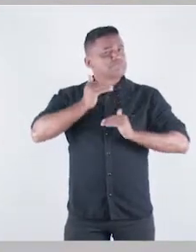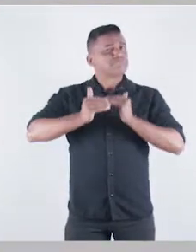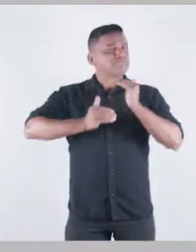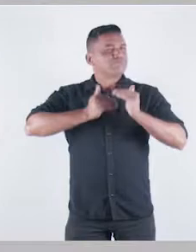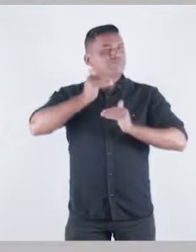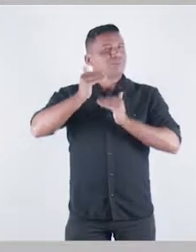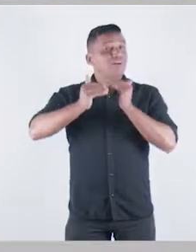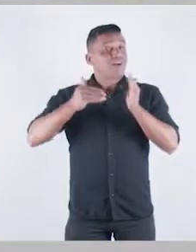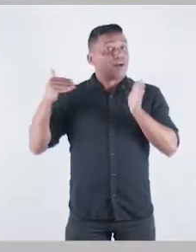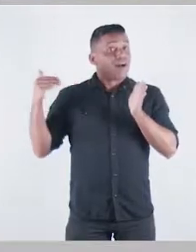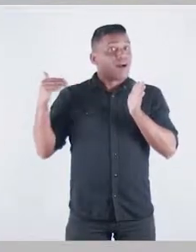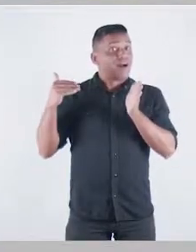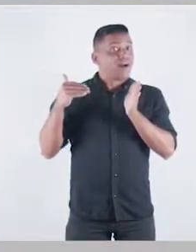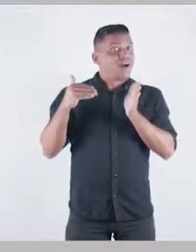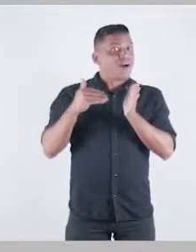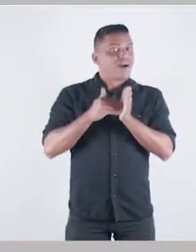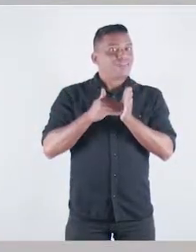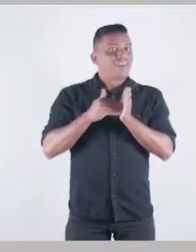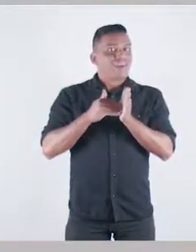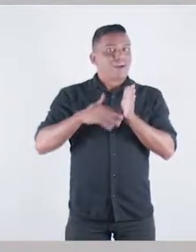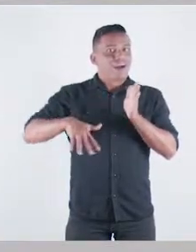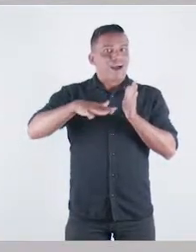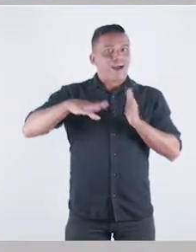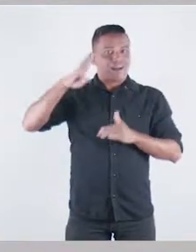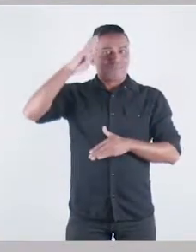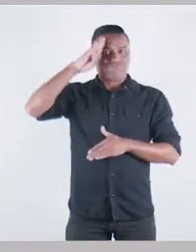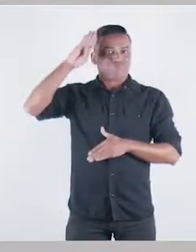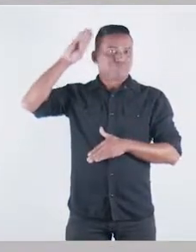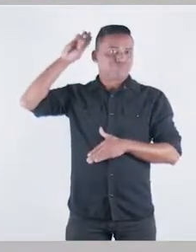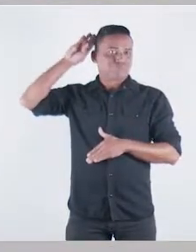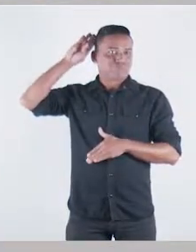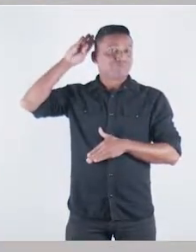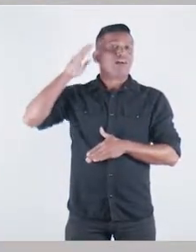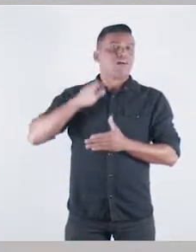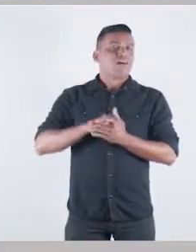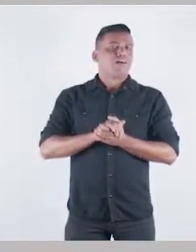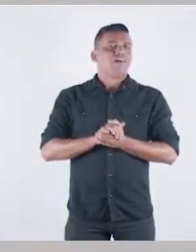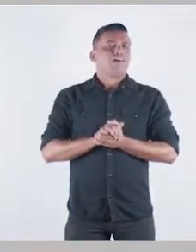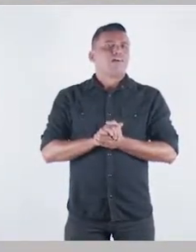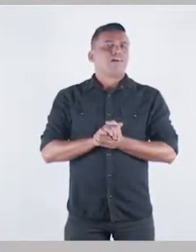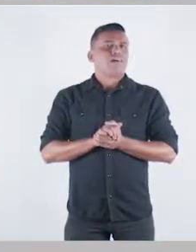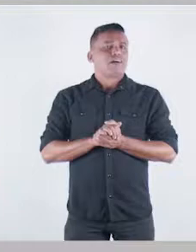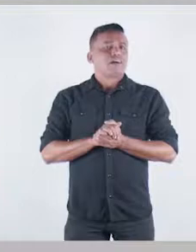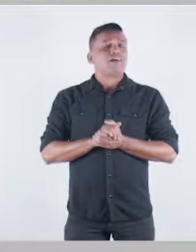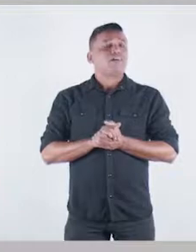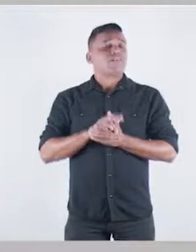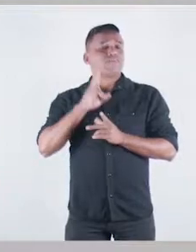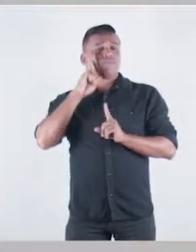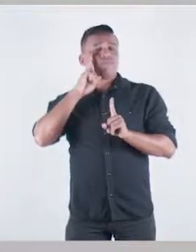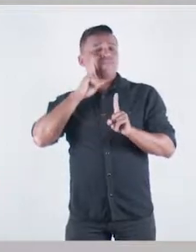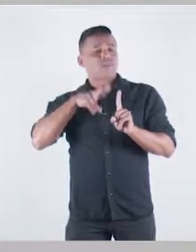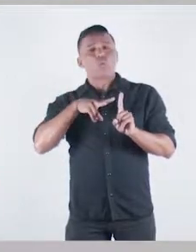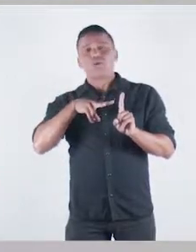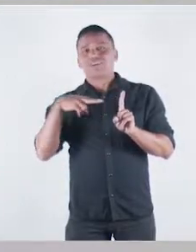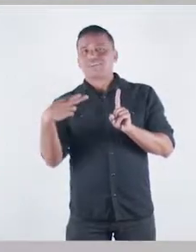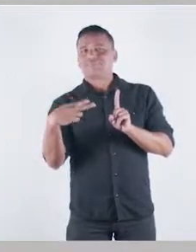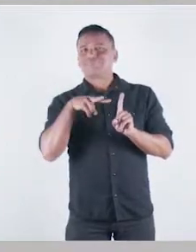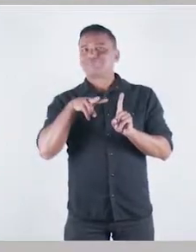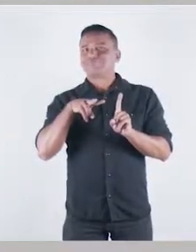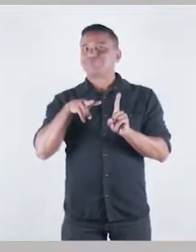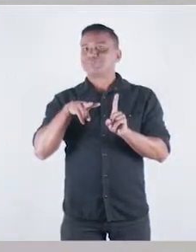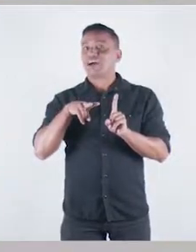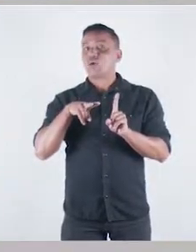até que a academia, finalmente, né, pôs os olhos nessa